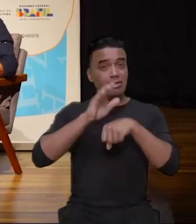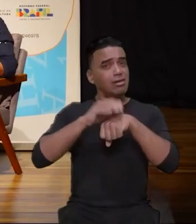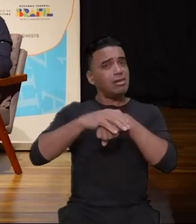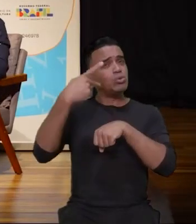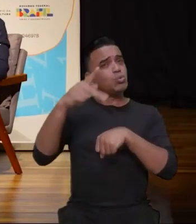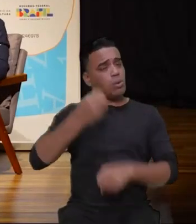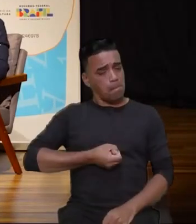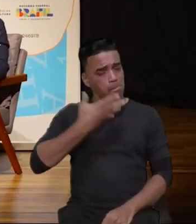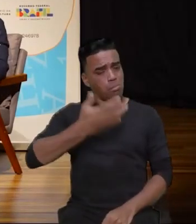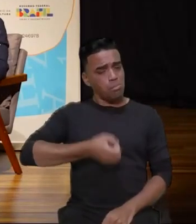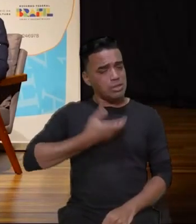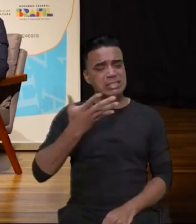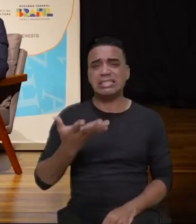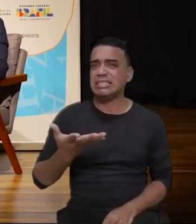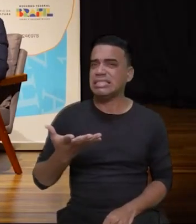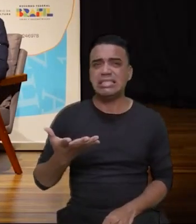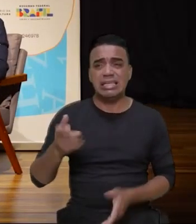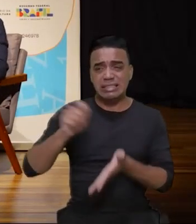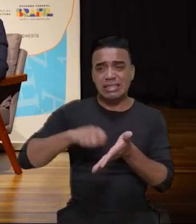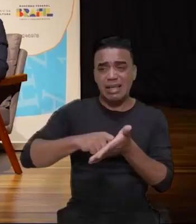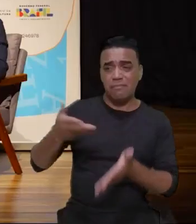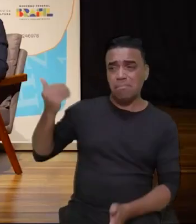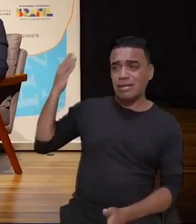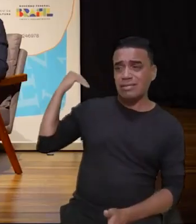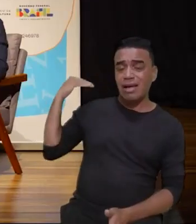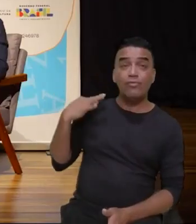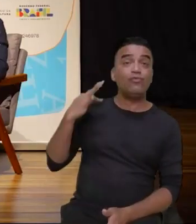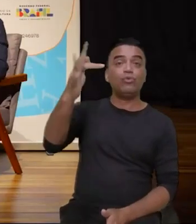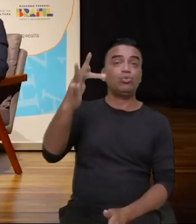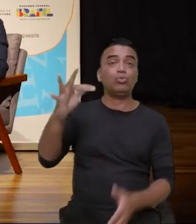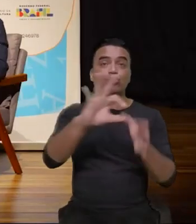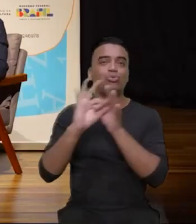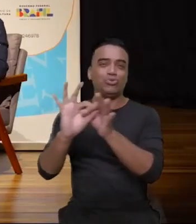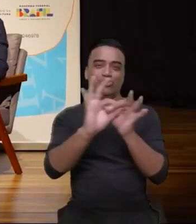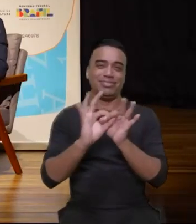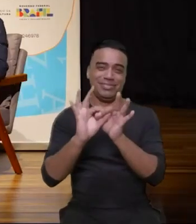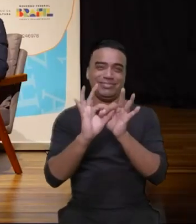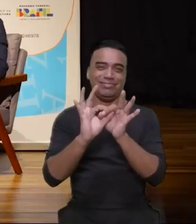sua poesia, Conceição, escreve passado e futuro ao mesmo tempo. A